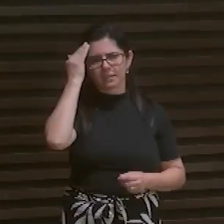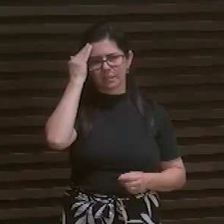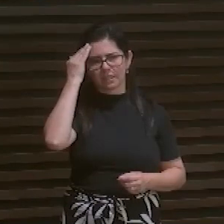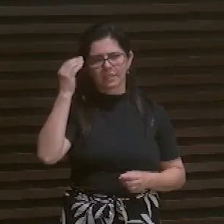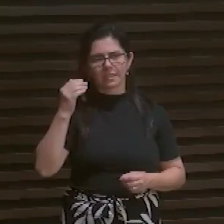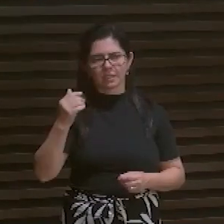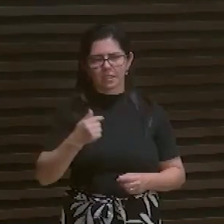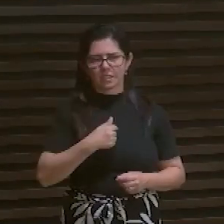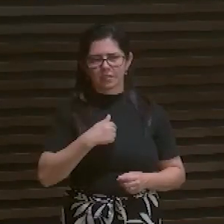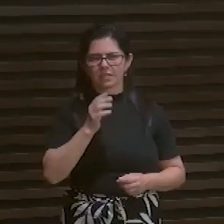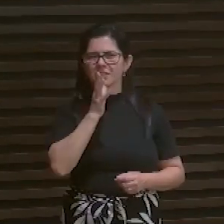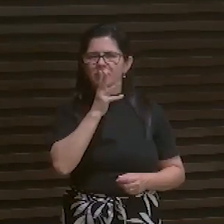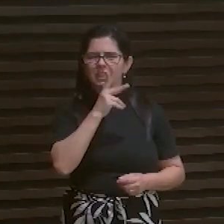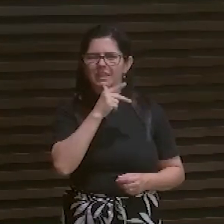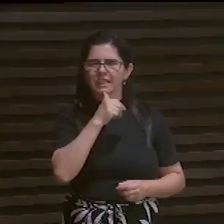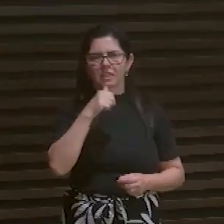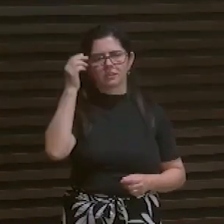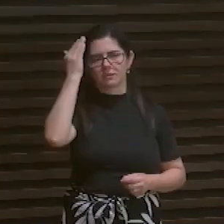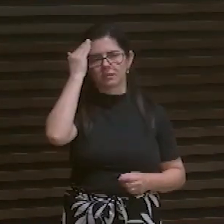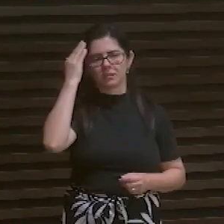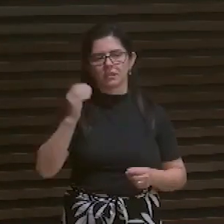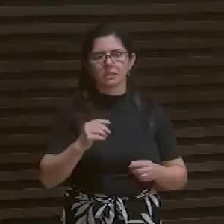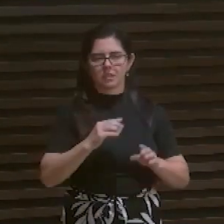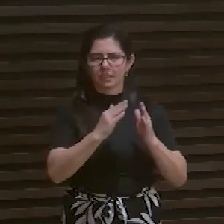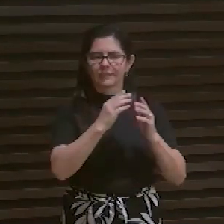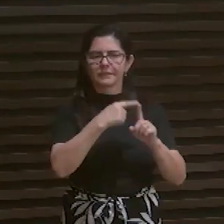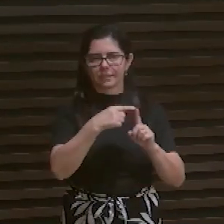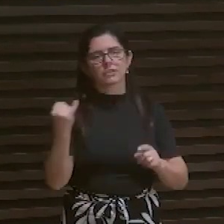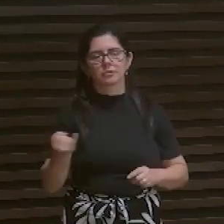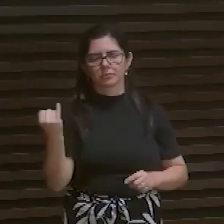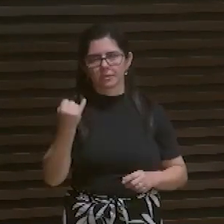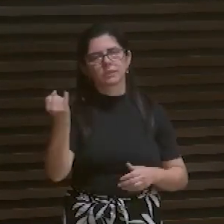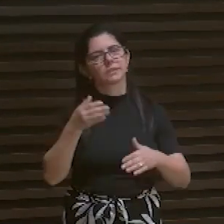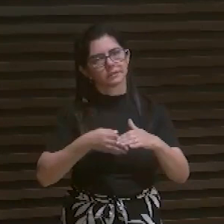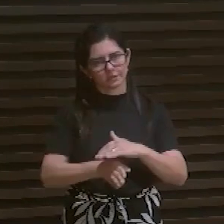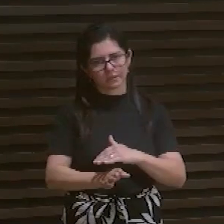é a forma que Deus escolheu para operar no mundo. Né? Então,